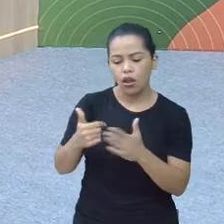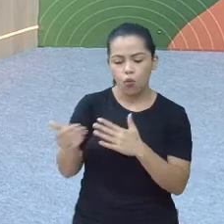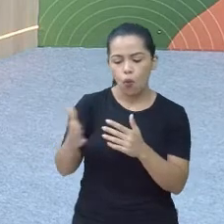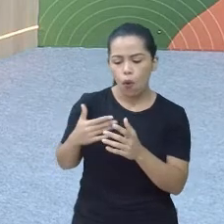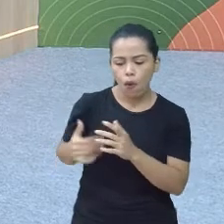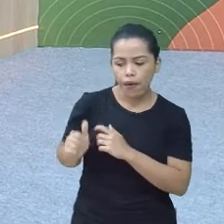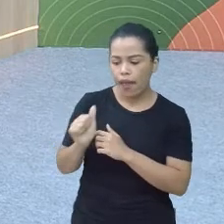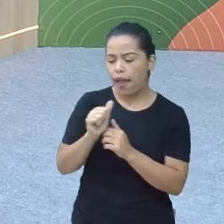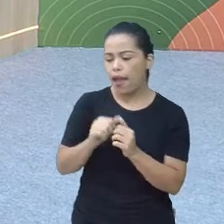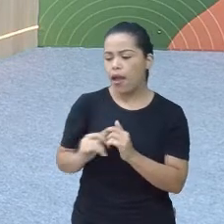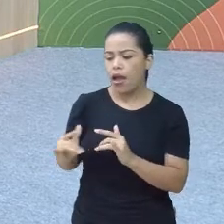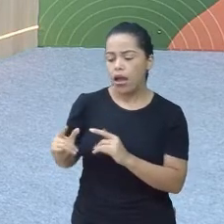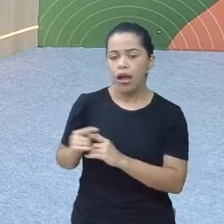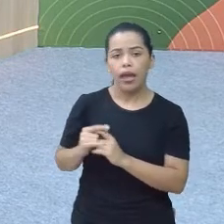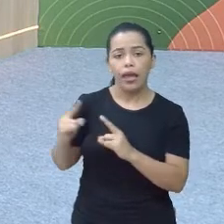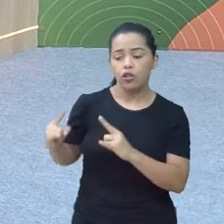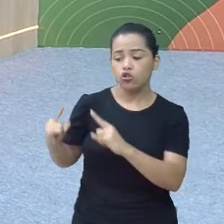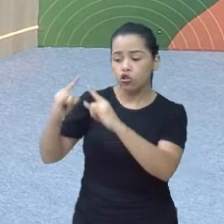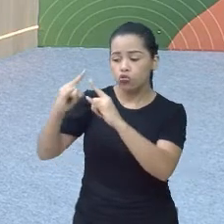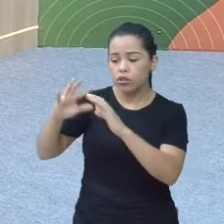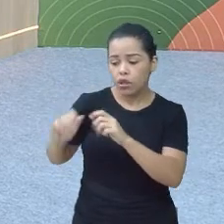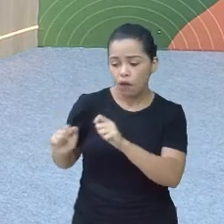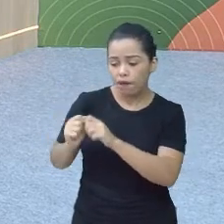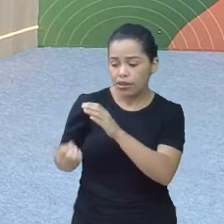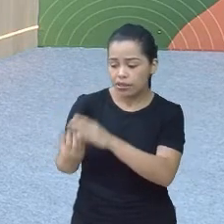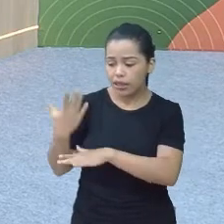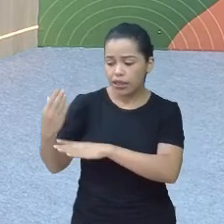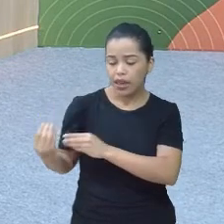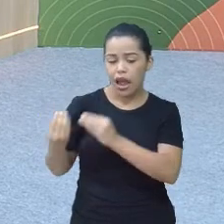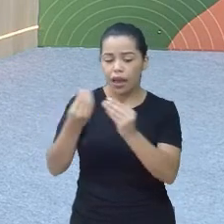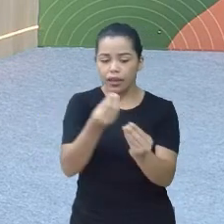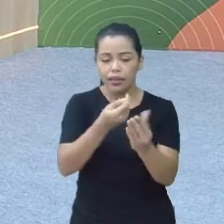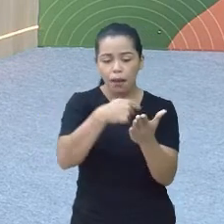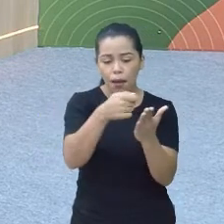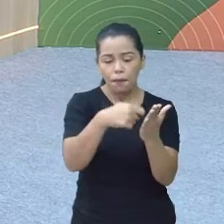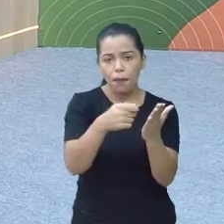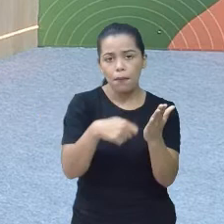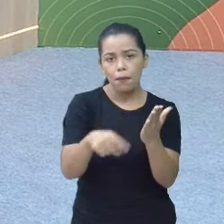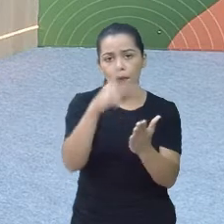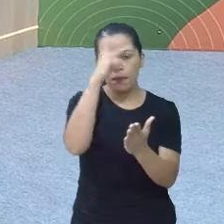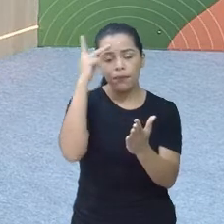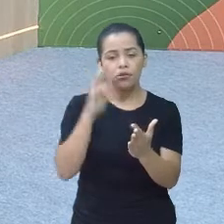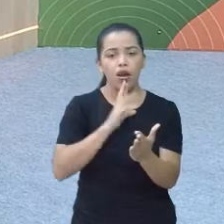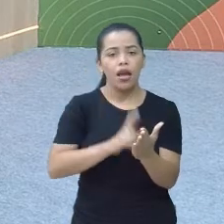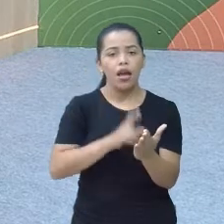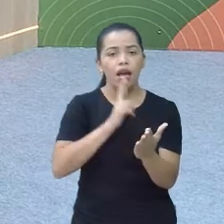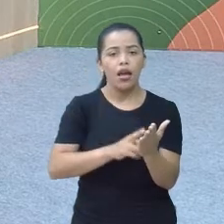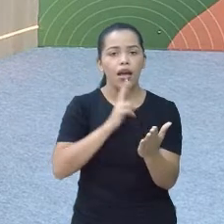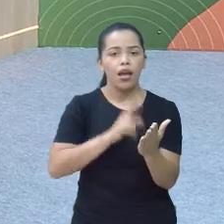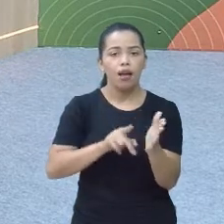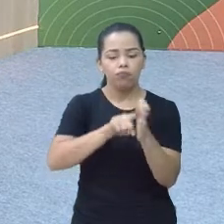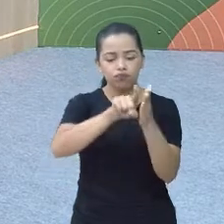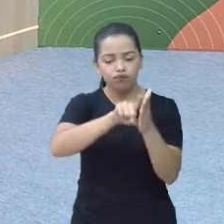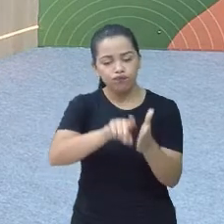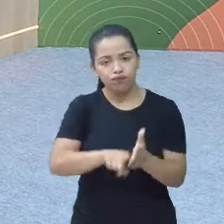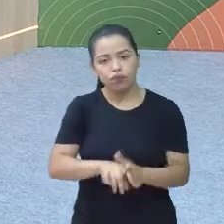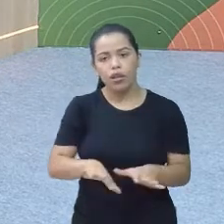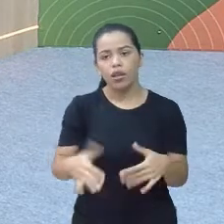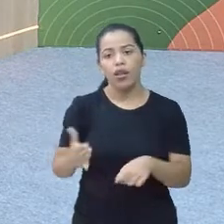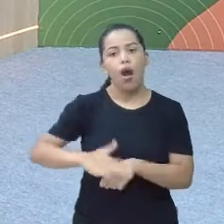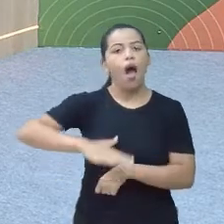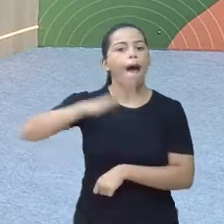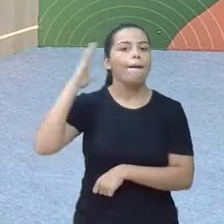essa coleta de dados e analisar aquilo que foi respondido pelo maior número de pessoas, normalmente. Então, a mais